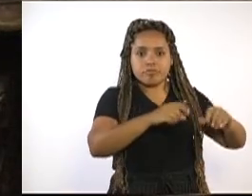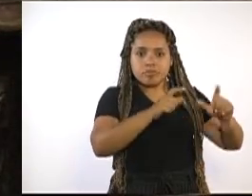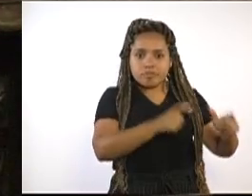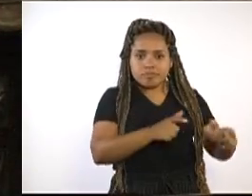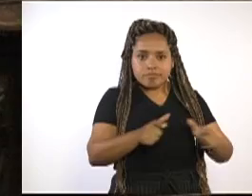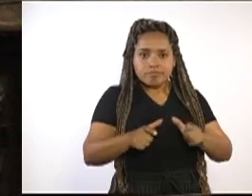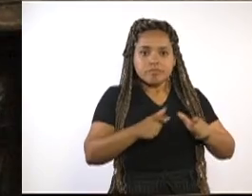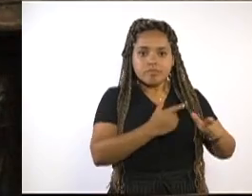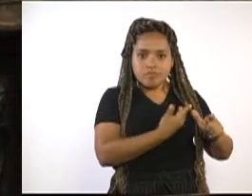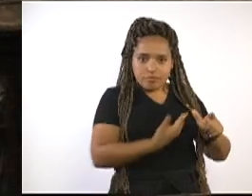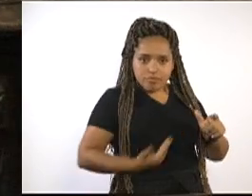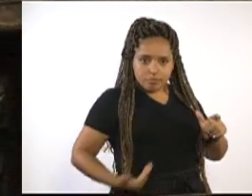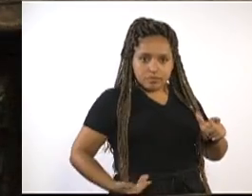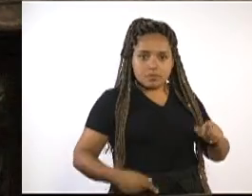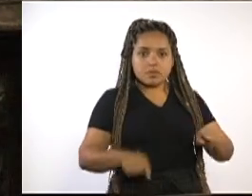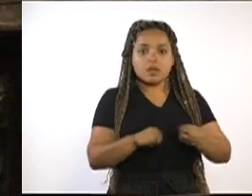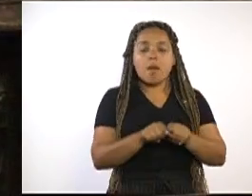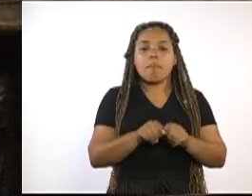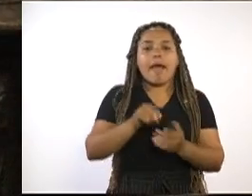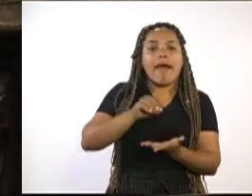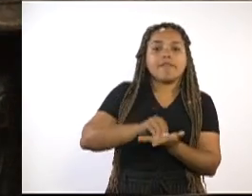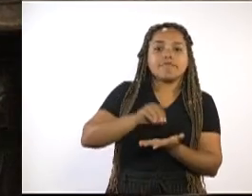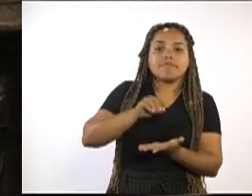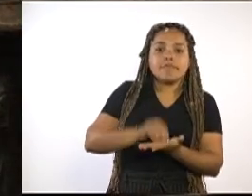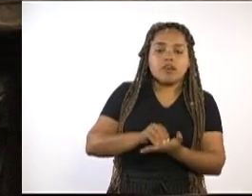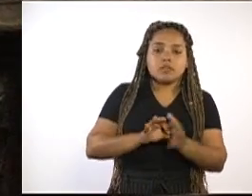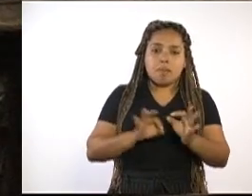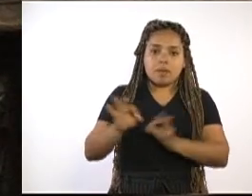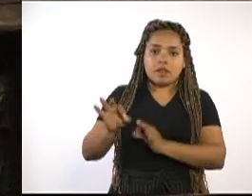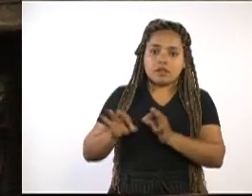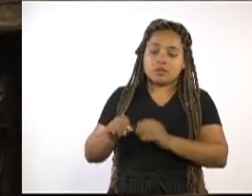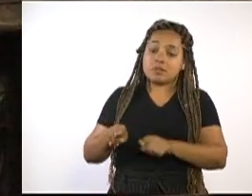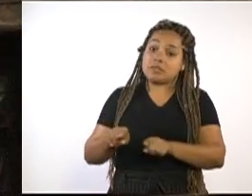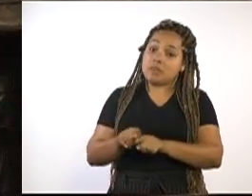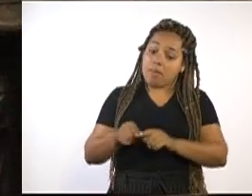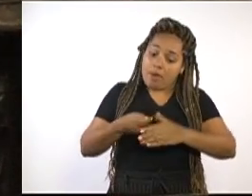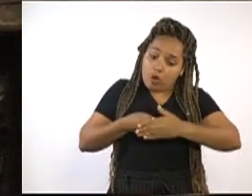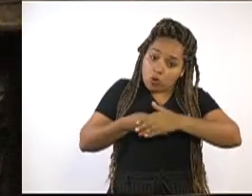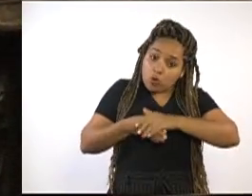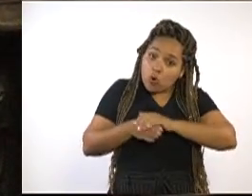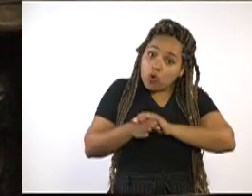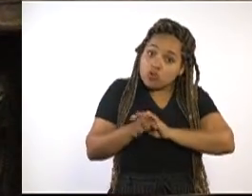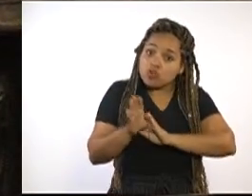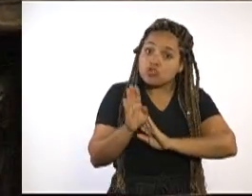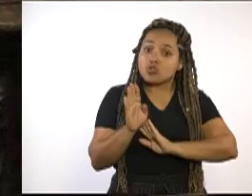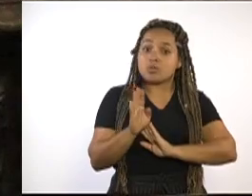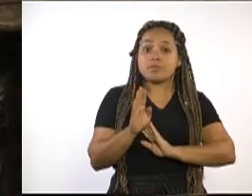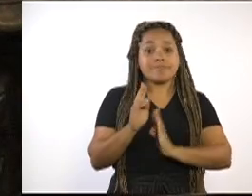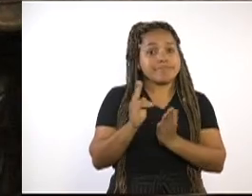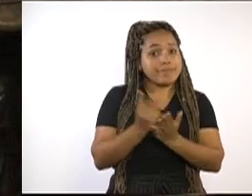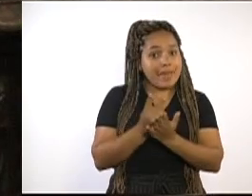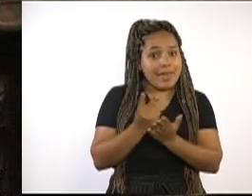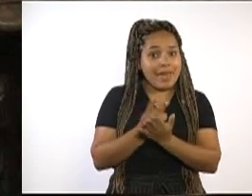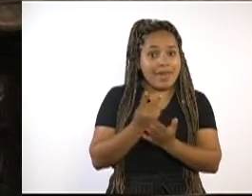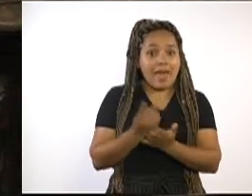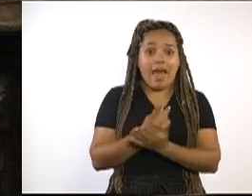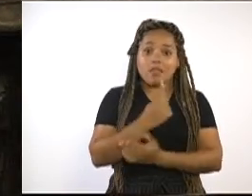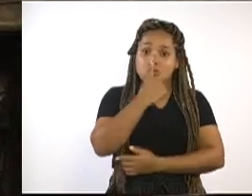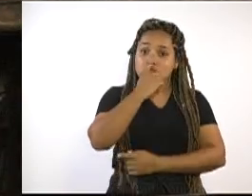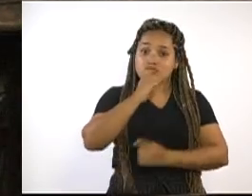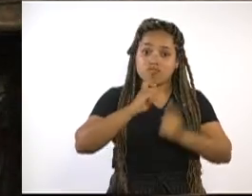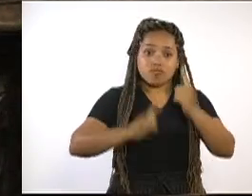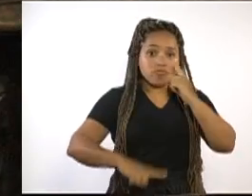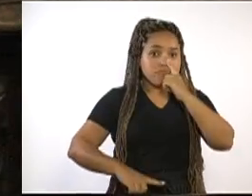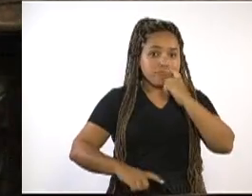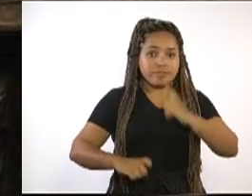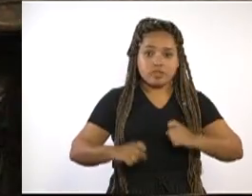de planejamento e hábitos ruins de muitos cidadãos que jogam lixos